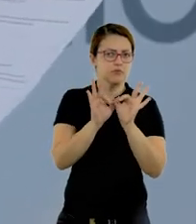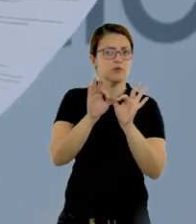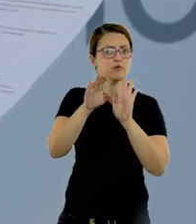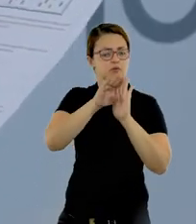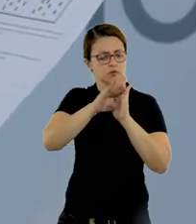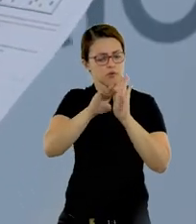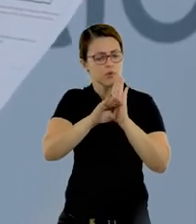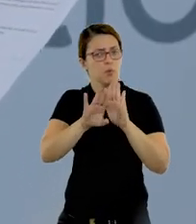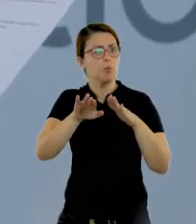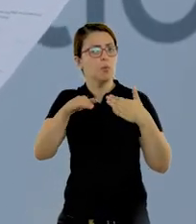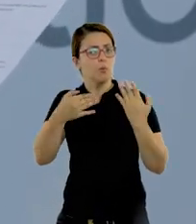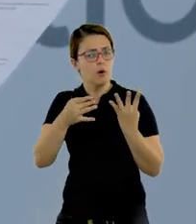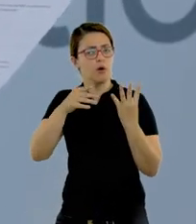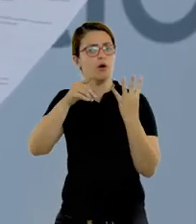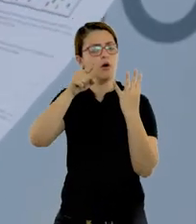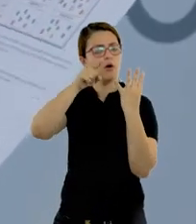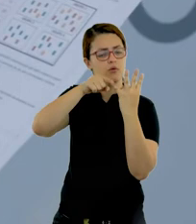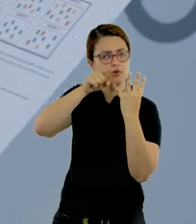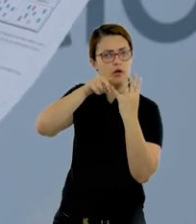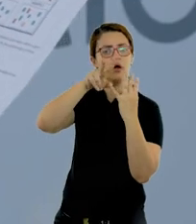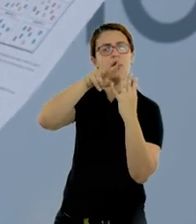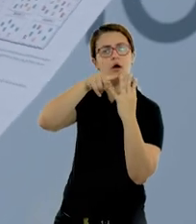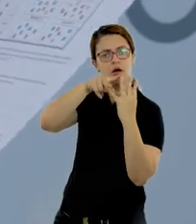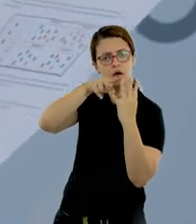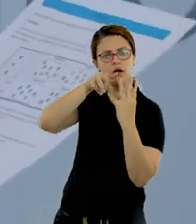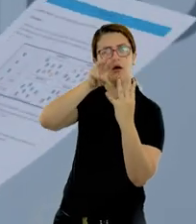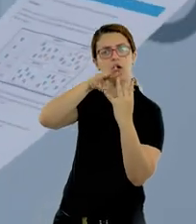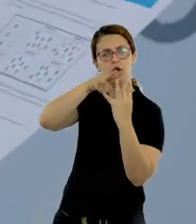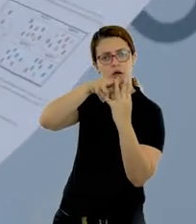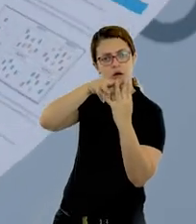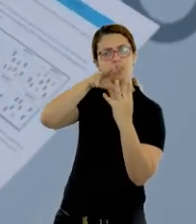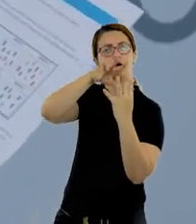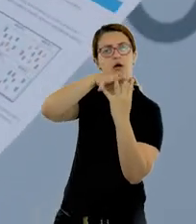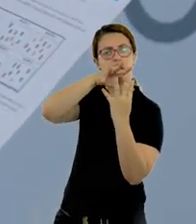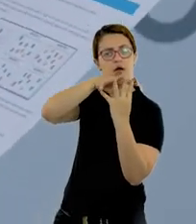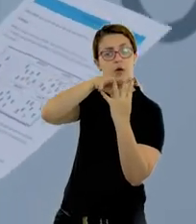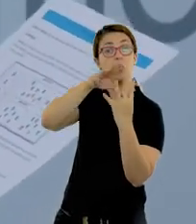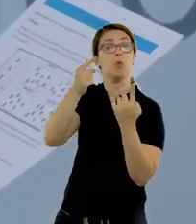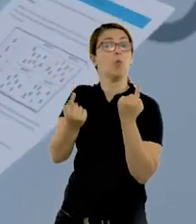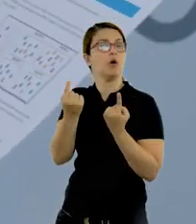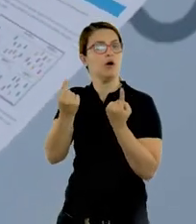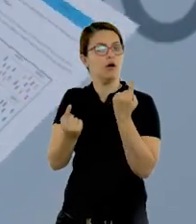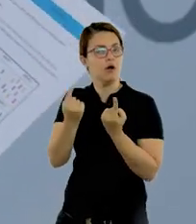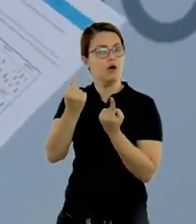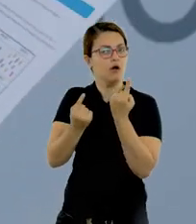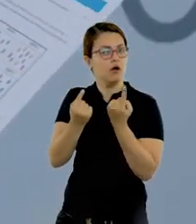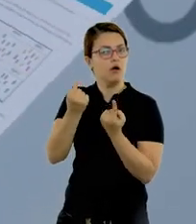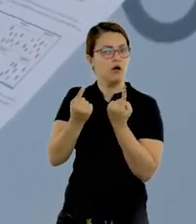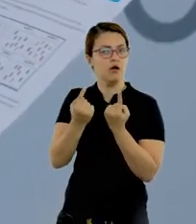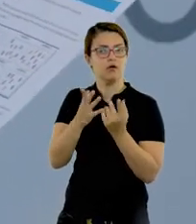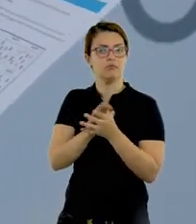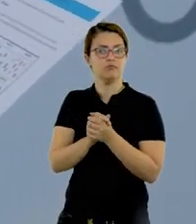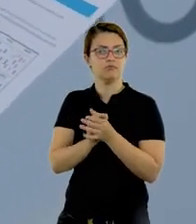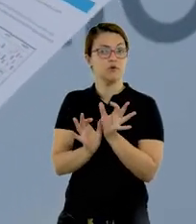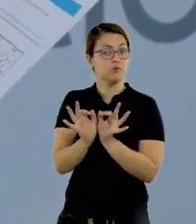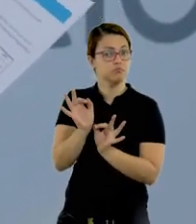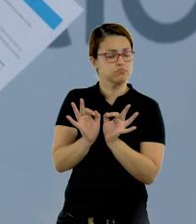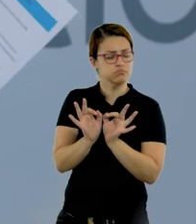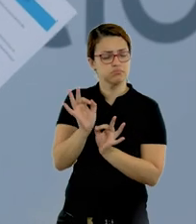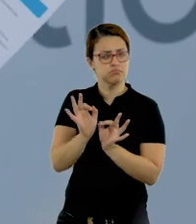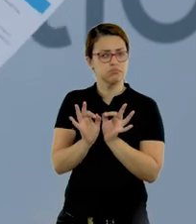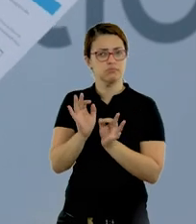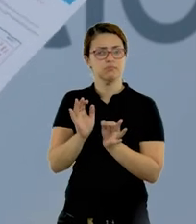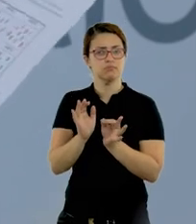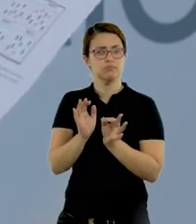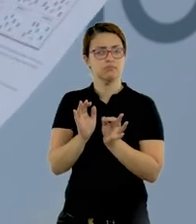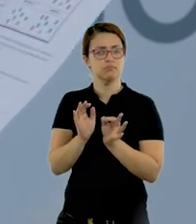as ordens dos números? E quais seriam essas ordens? É unidade, dezena, centena, dezena de milhar? Você vai